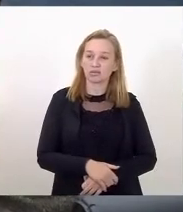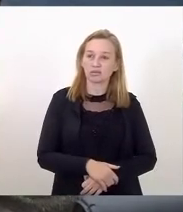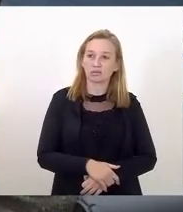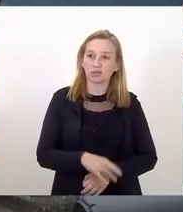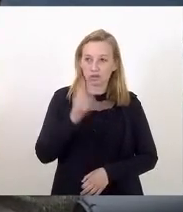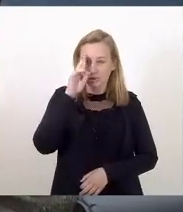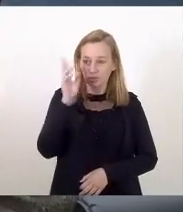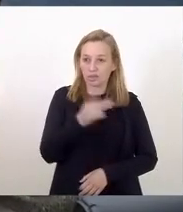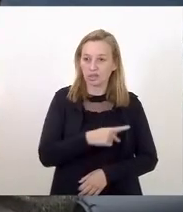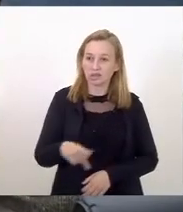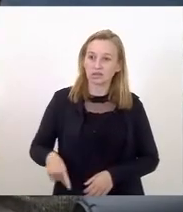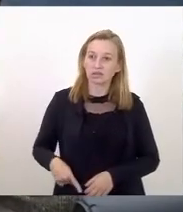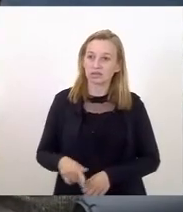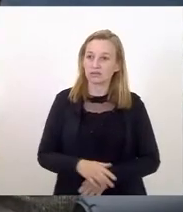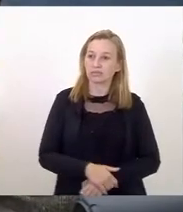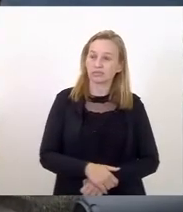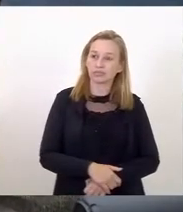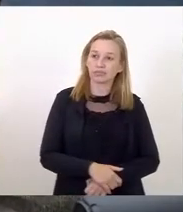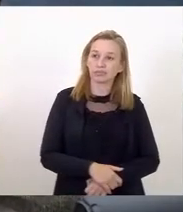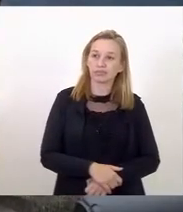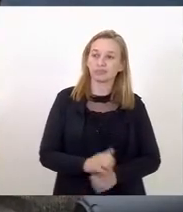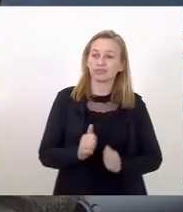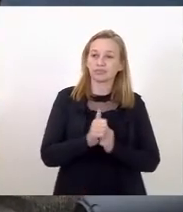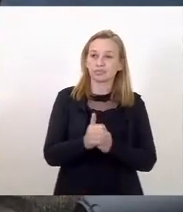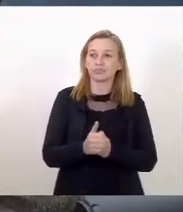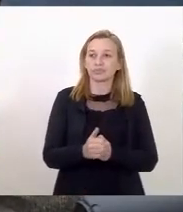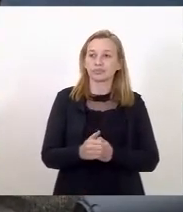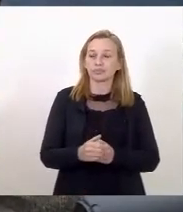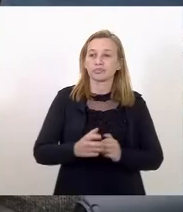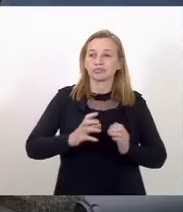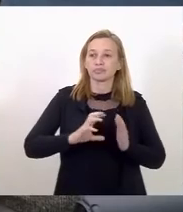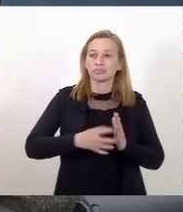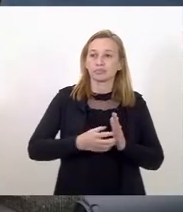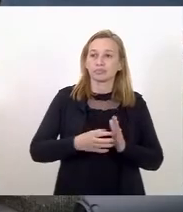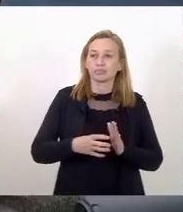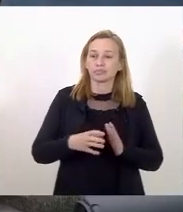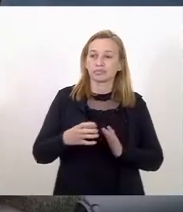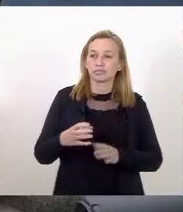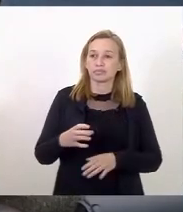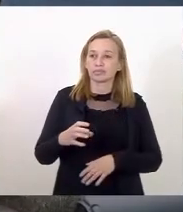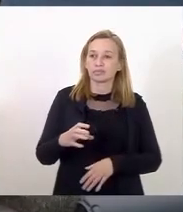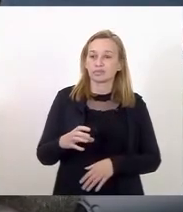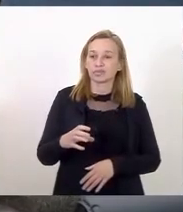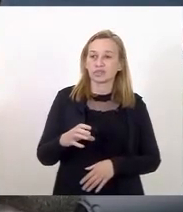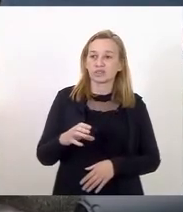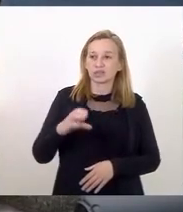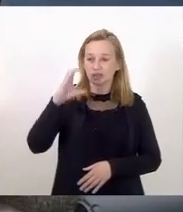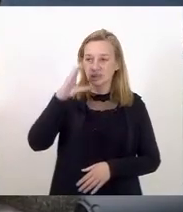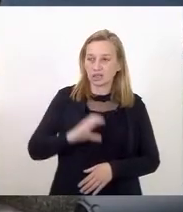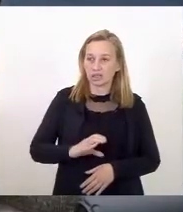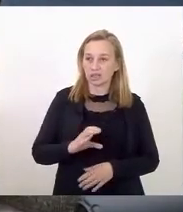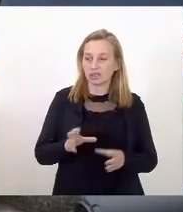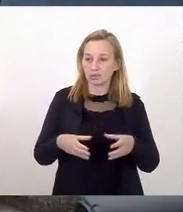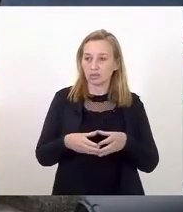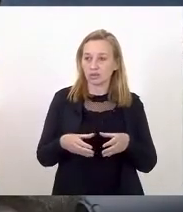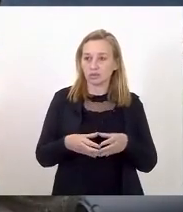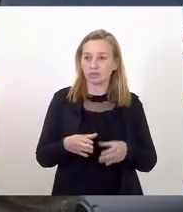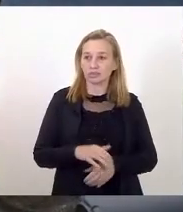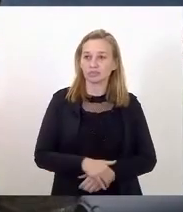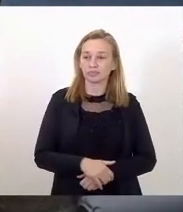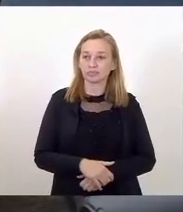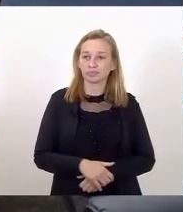Presidente. Para encaminhar pela bancada da cidadania. Gostei da bancada da cidadania.